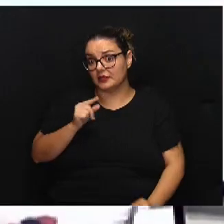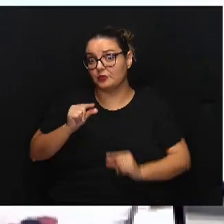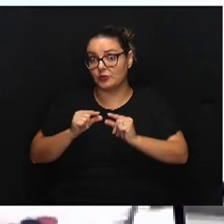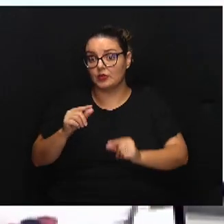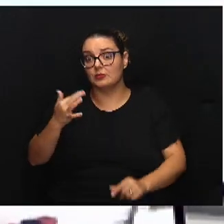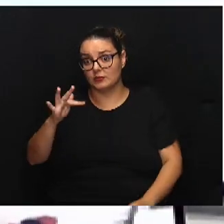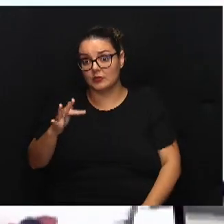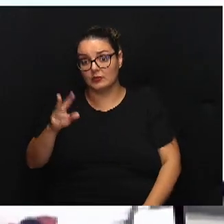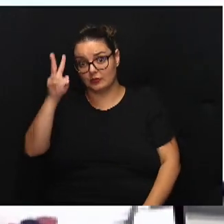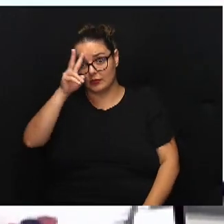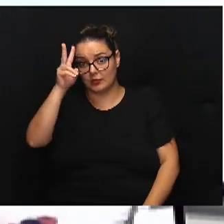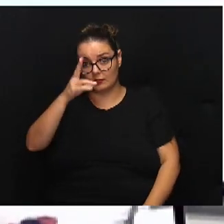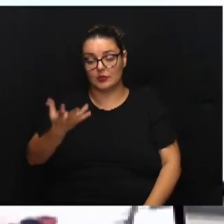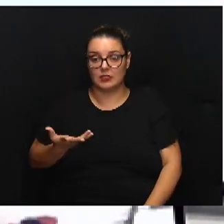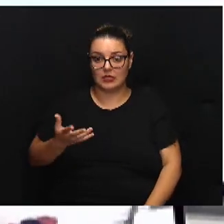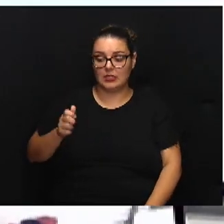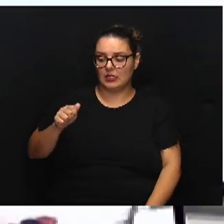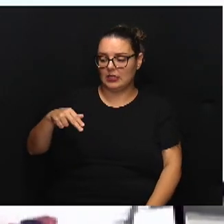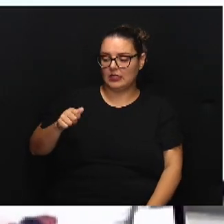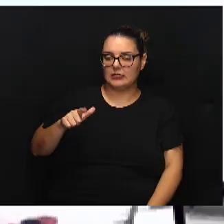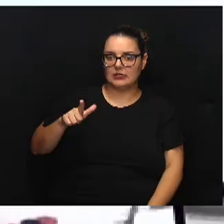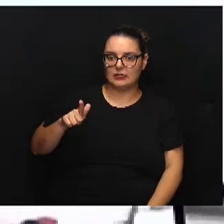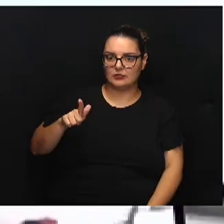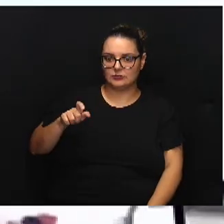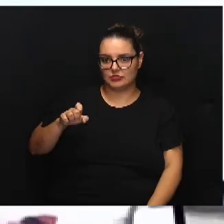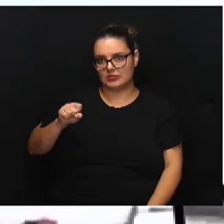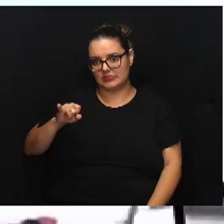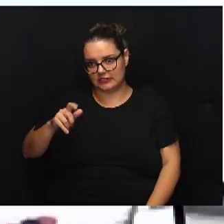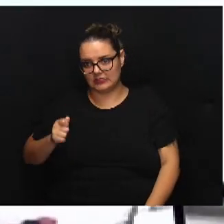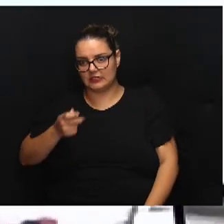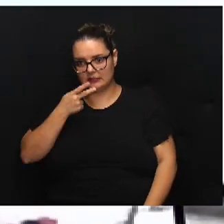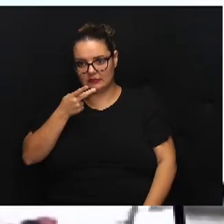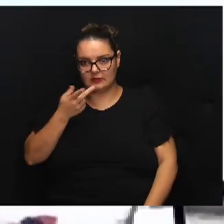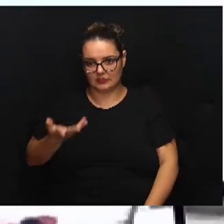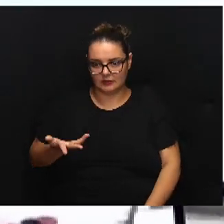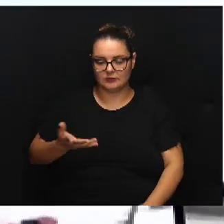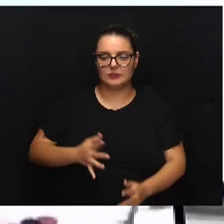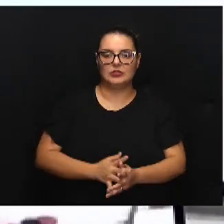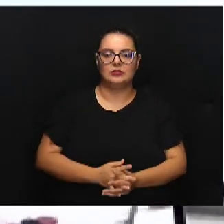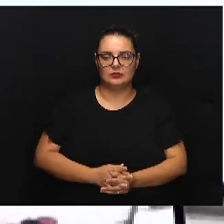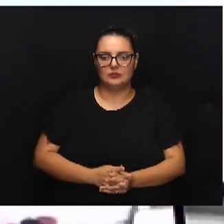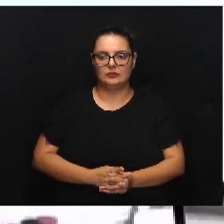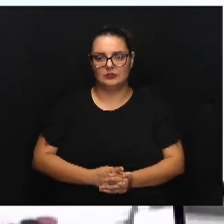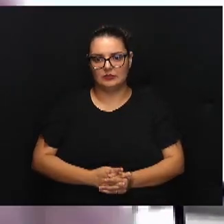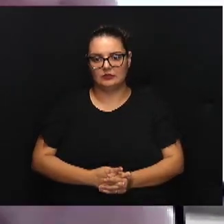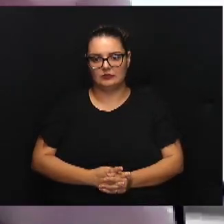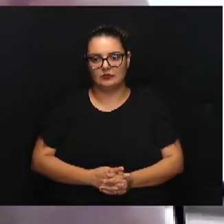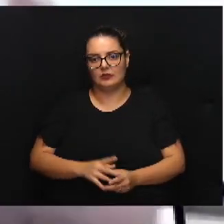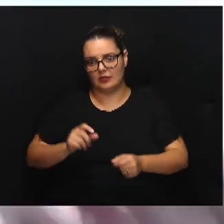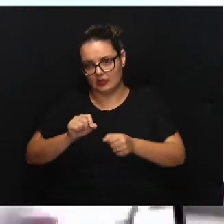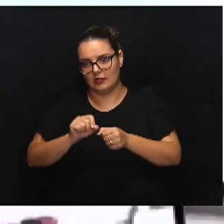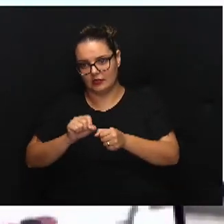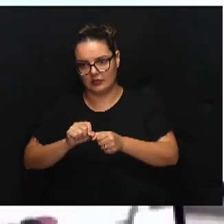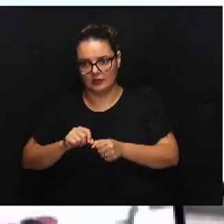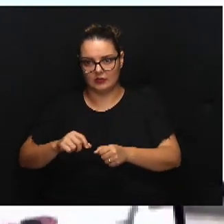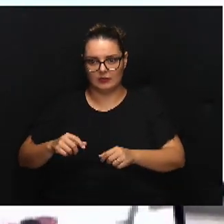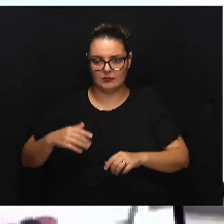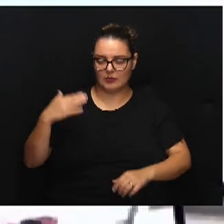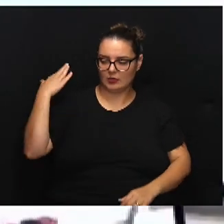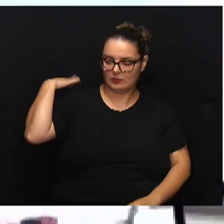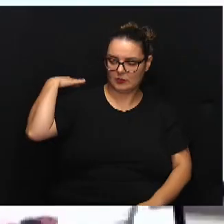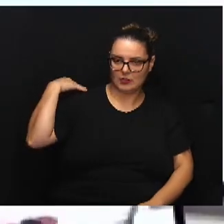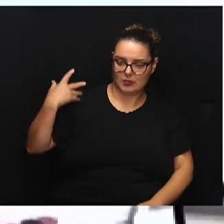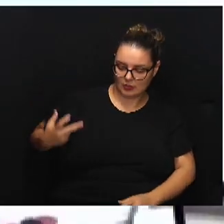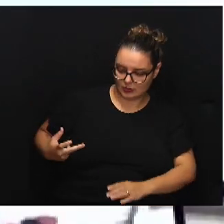vamos lembrar que além da analgesia mesmo, né, que é o que a gente chama de analgesia e que é feita então nas costas, né, é um tipo